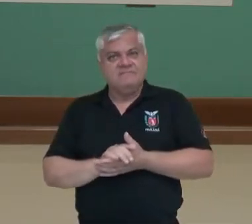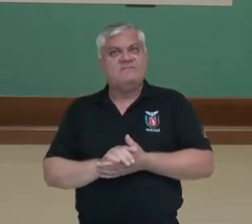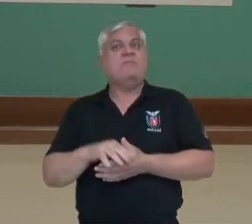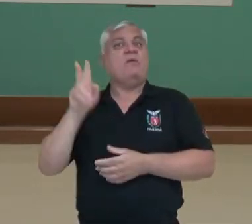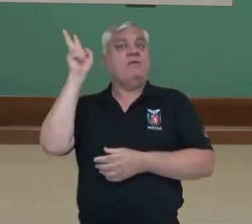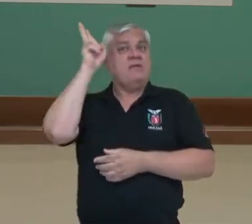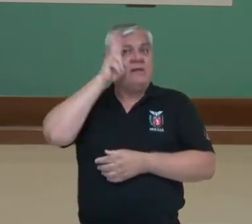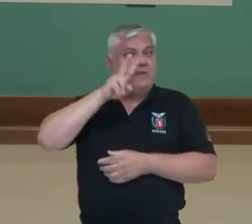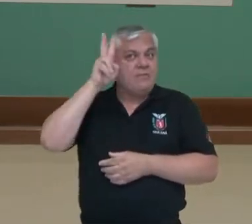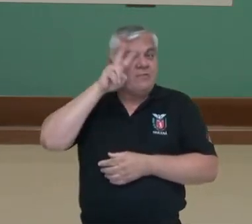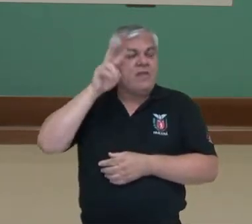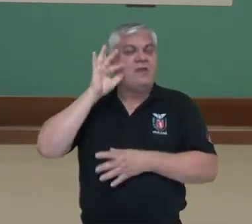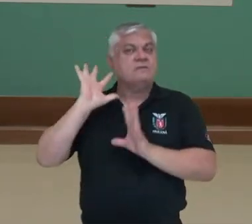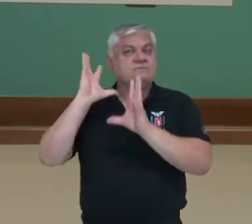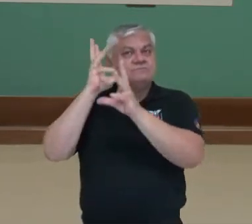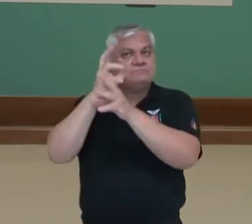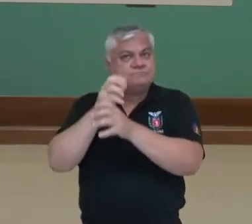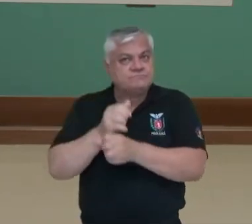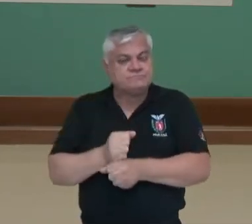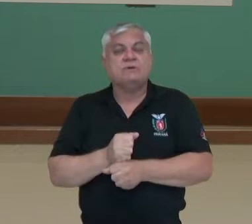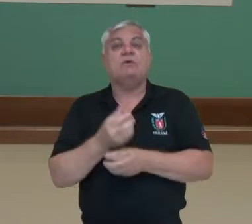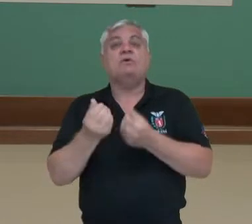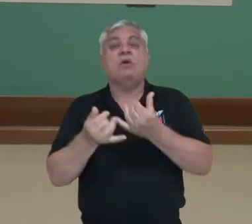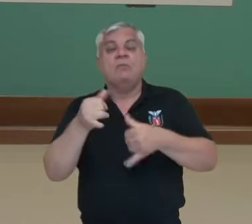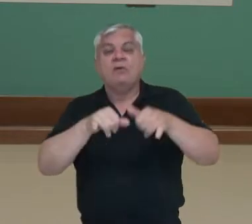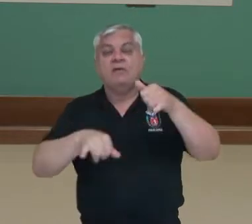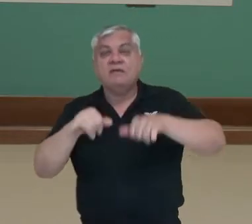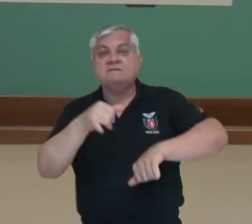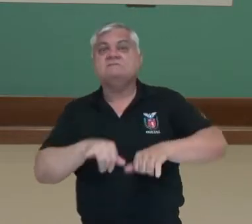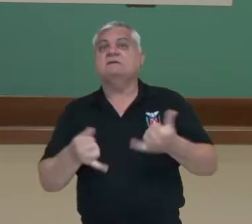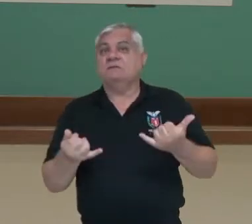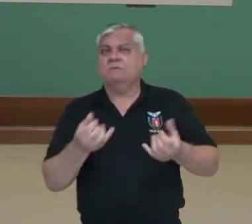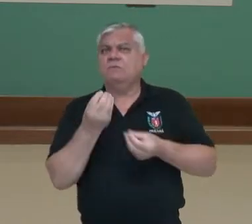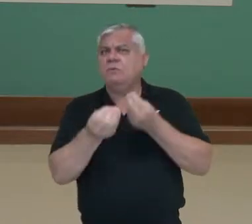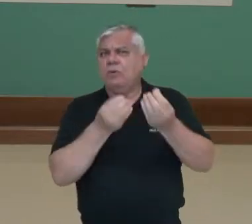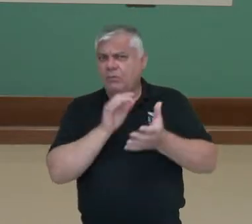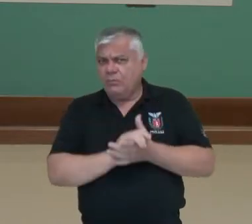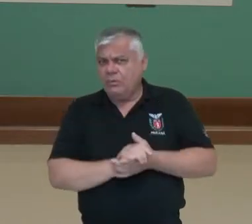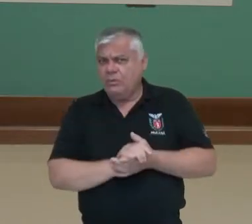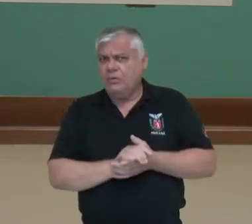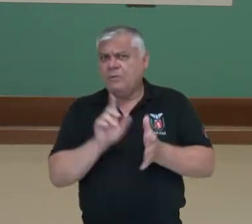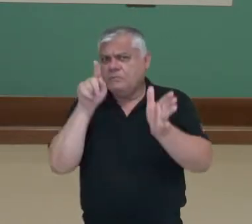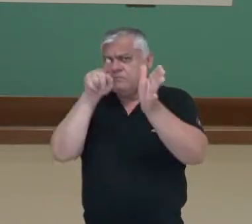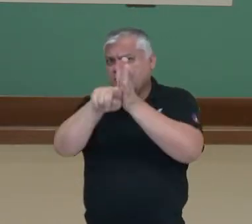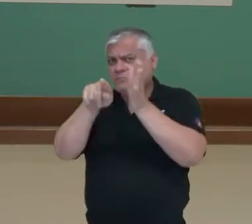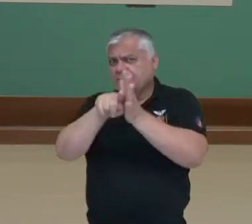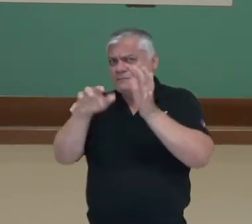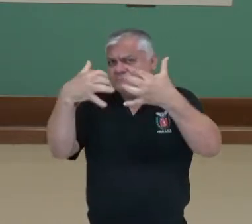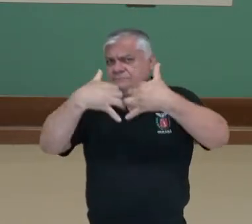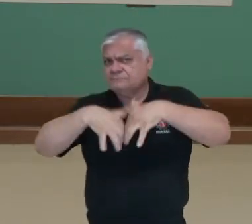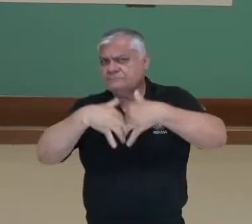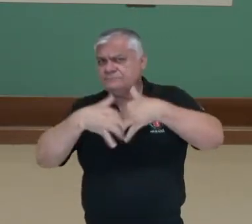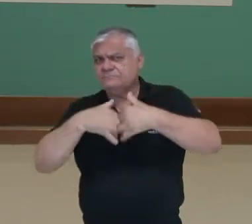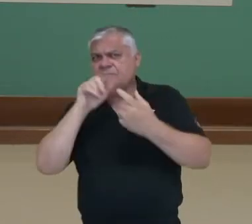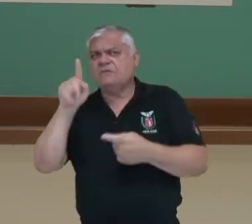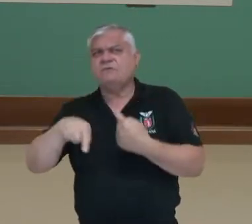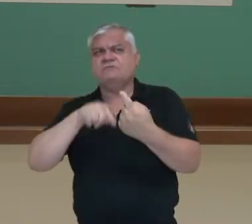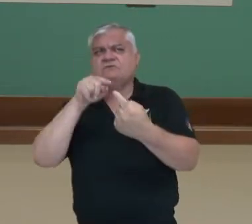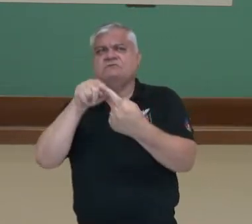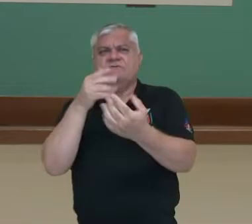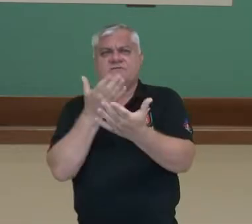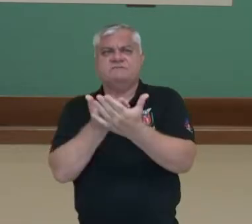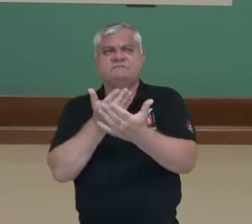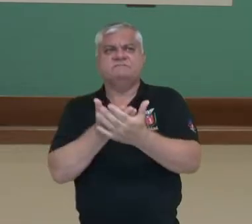de reações químicas orgânicas. Quais são os questionamentos? Quais são os objetivos